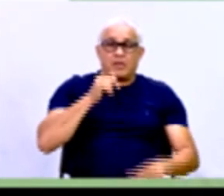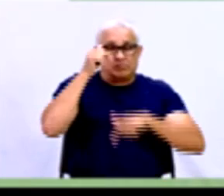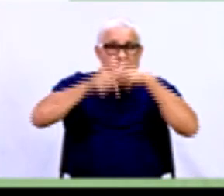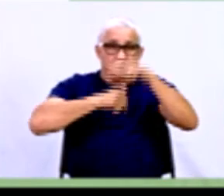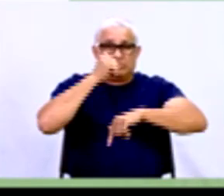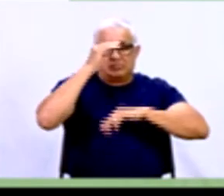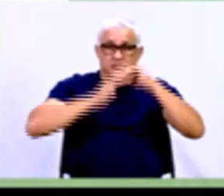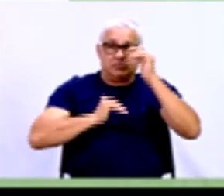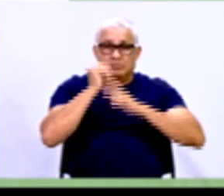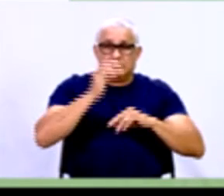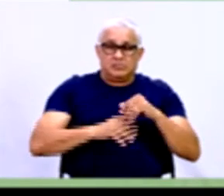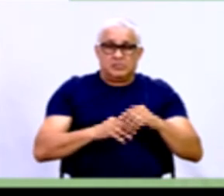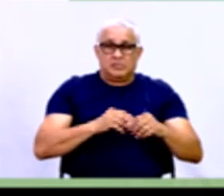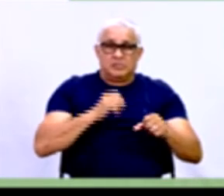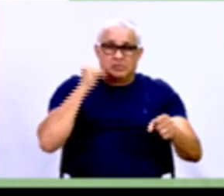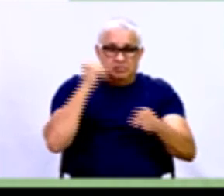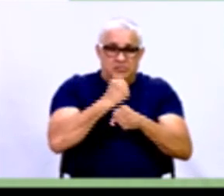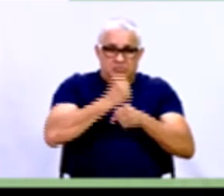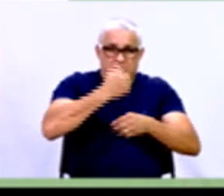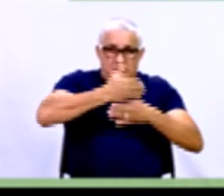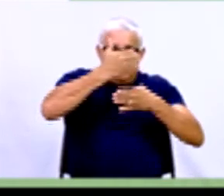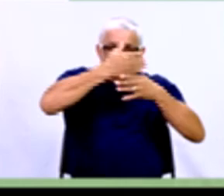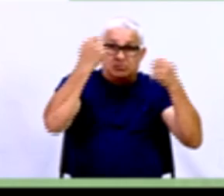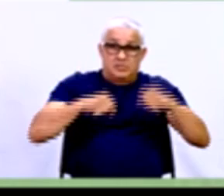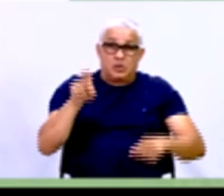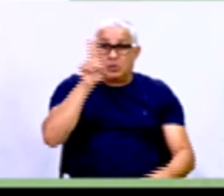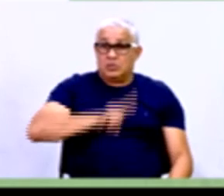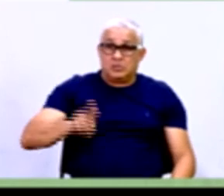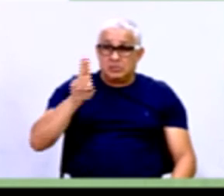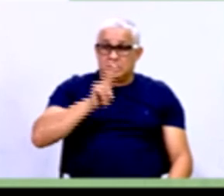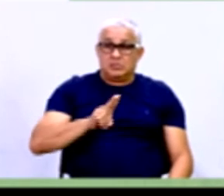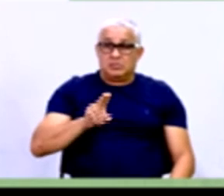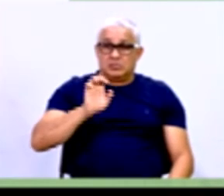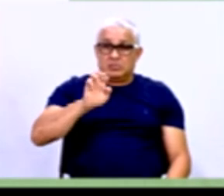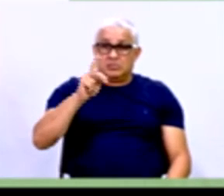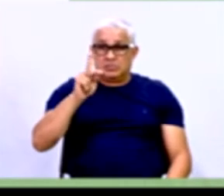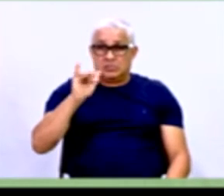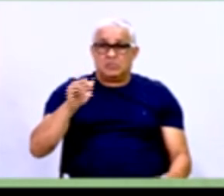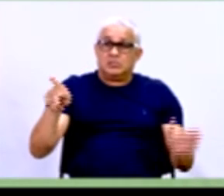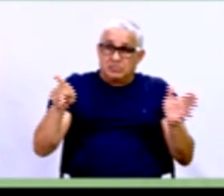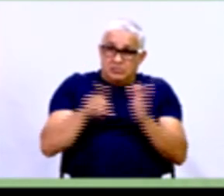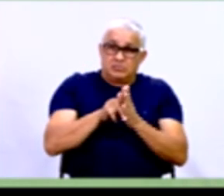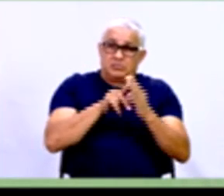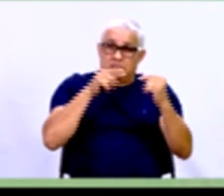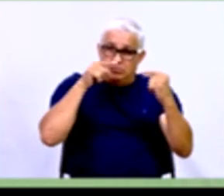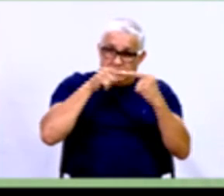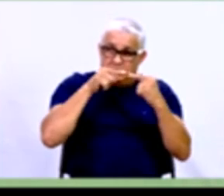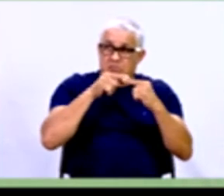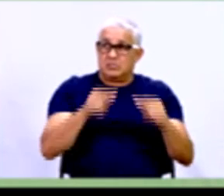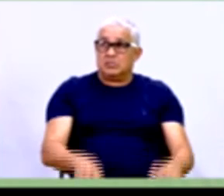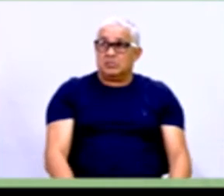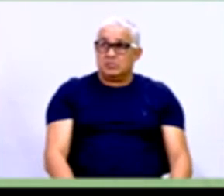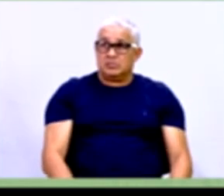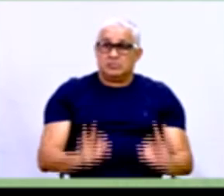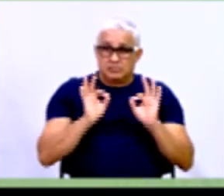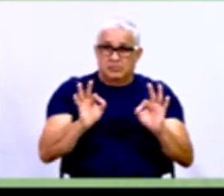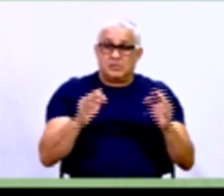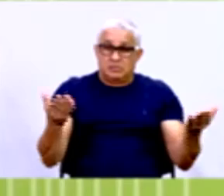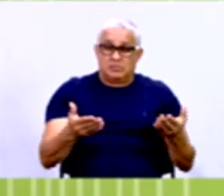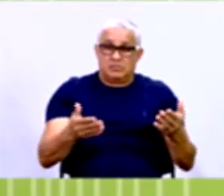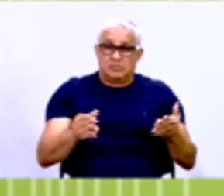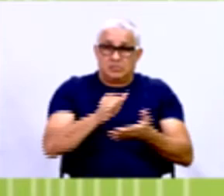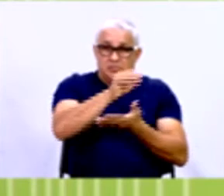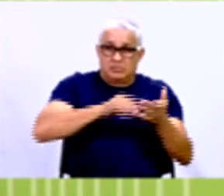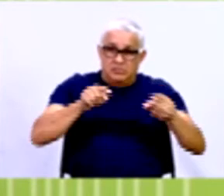de construção civil. Então, ele vai precisar utilizar esse tipo de EPI, certo? Agora, nós vamos para a nossa atividade de